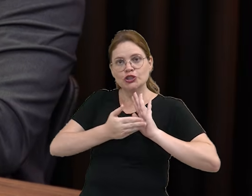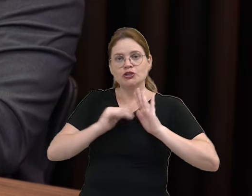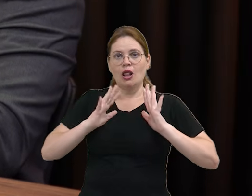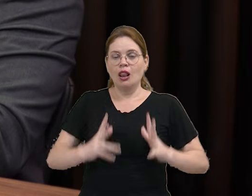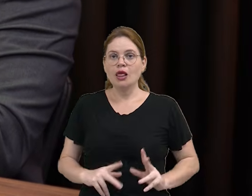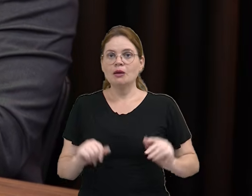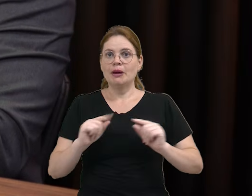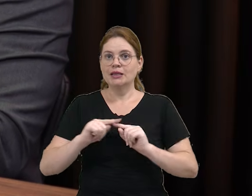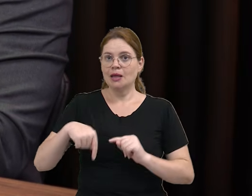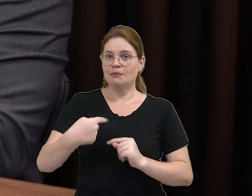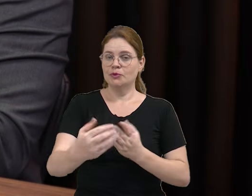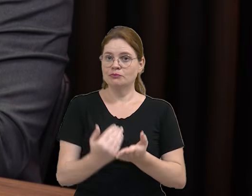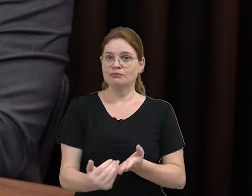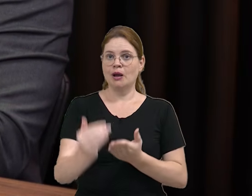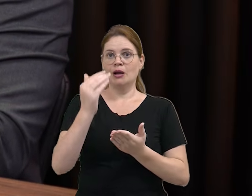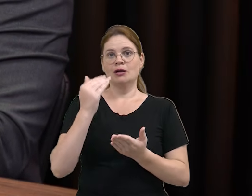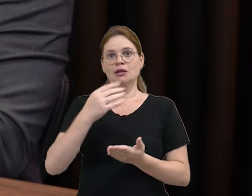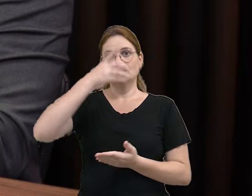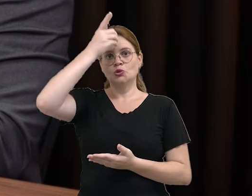coisa maravilhosa.